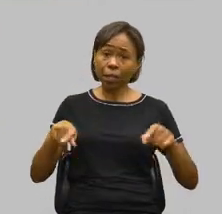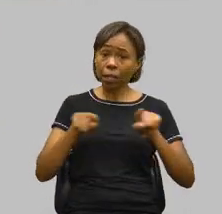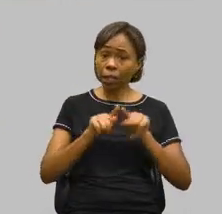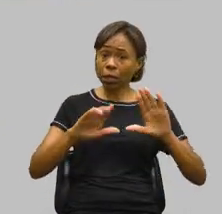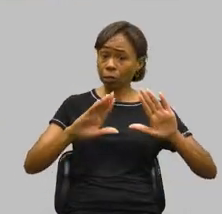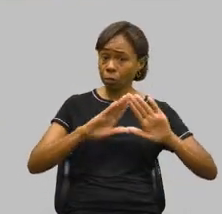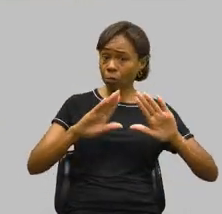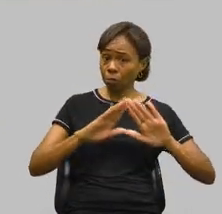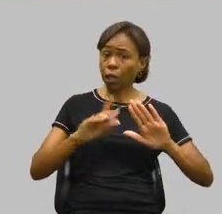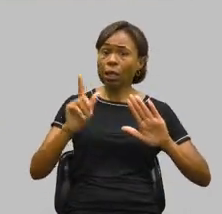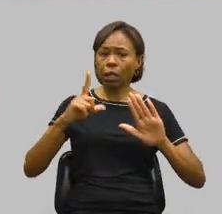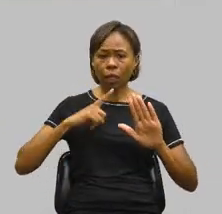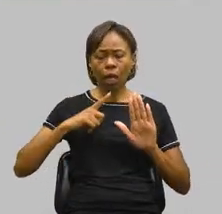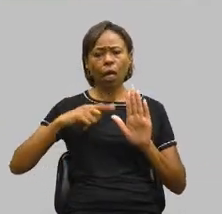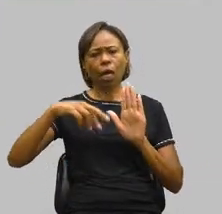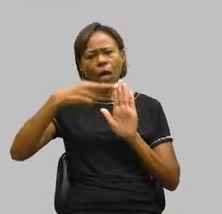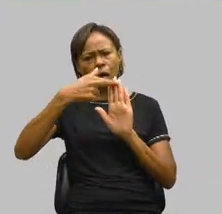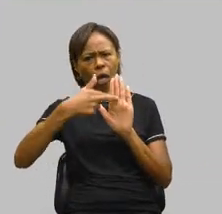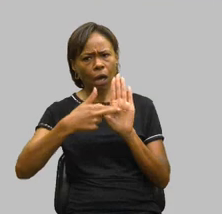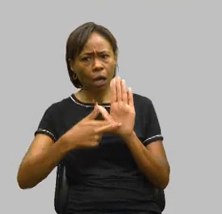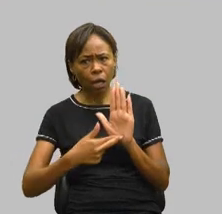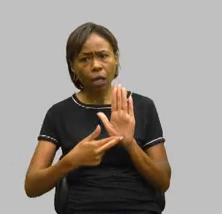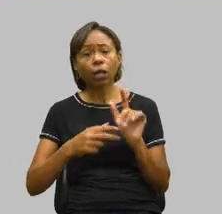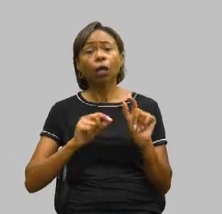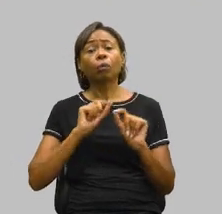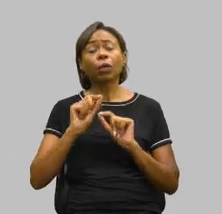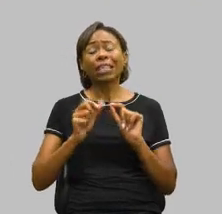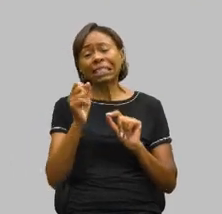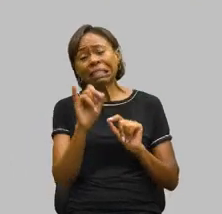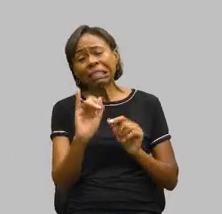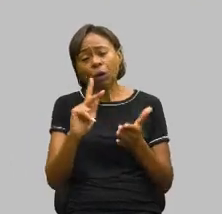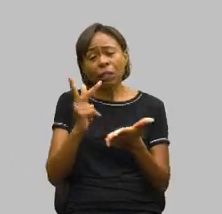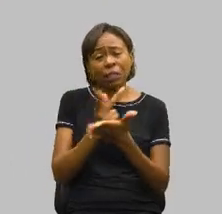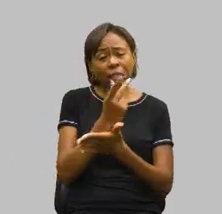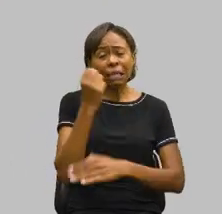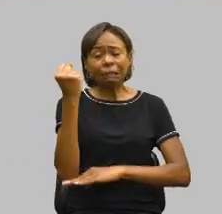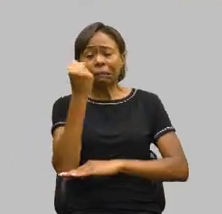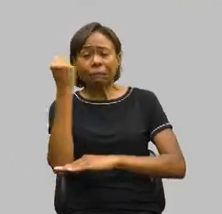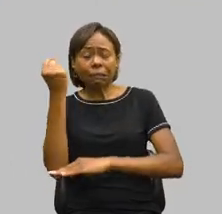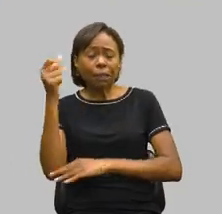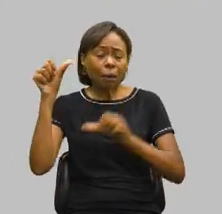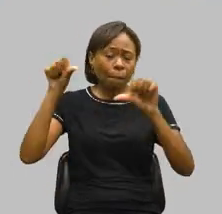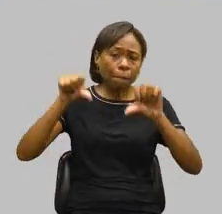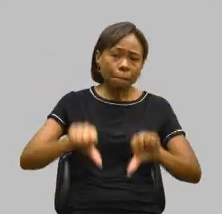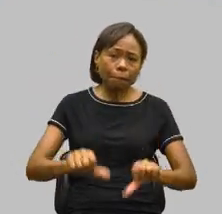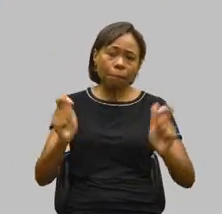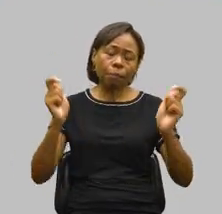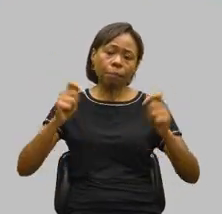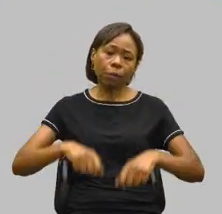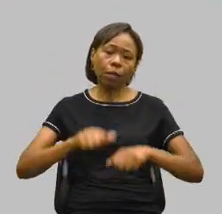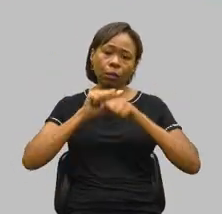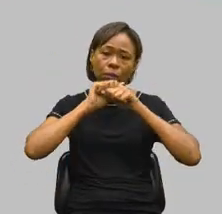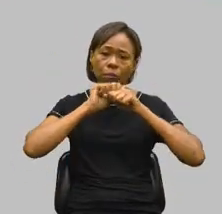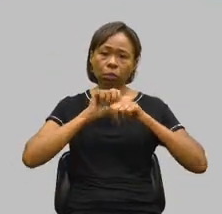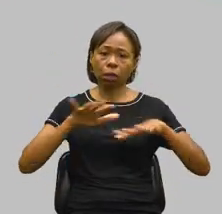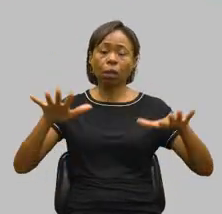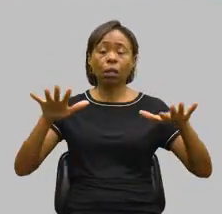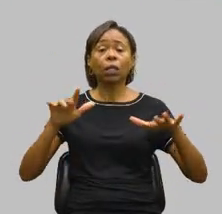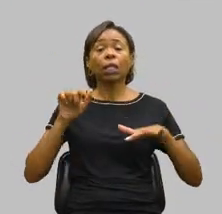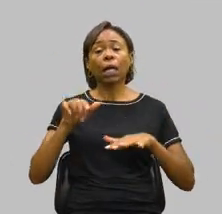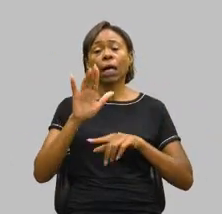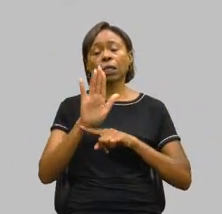durante para que possa durante eventos adversos possam ser difundidos junto à rede de assistência